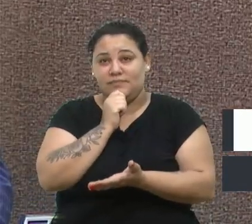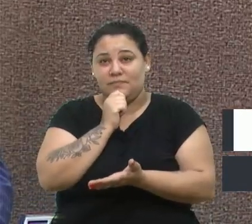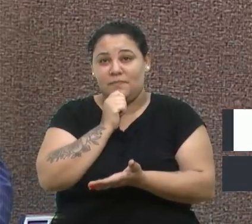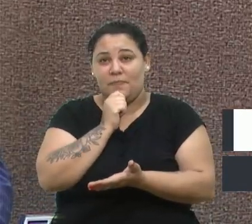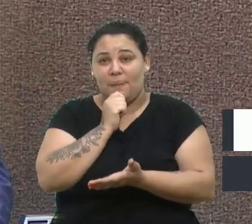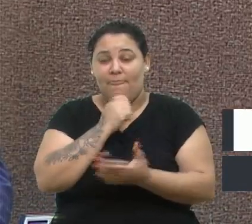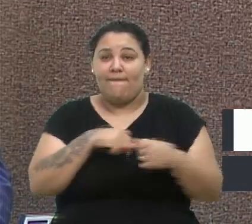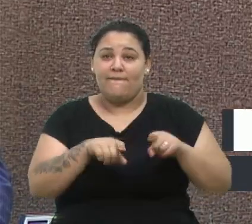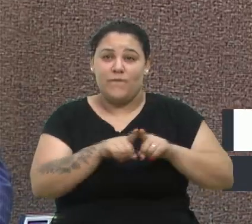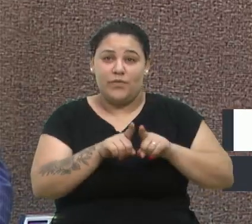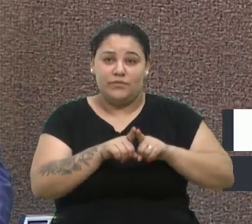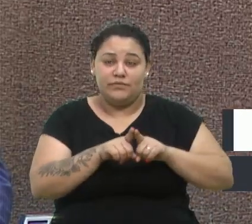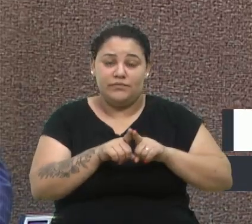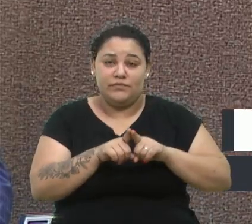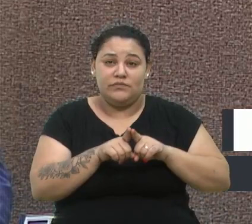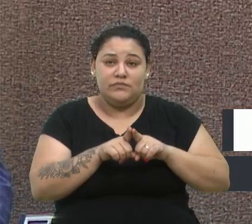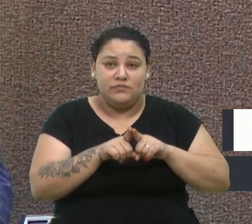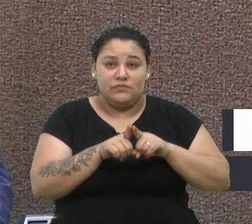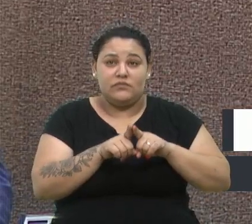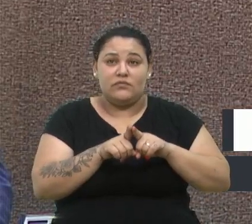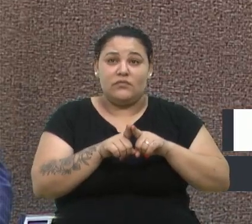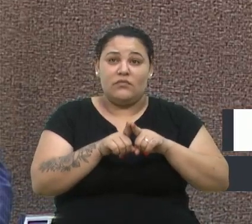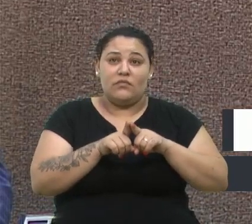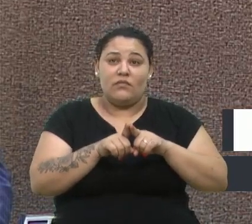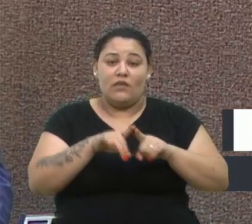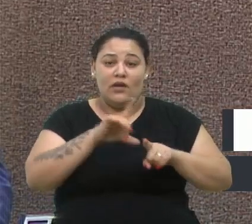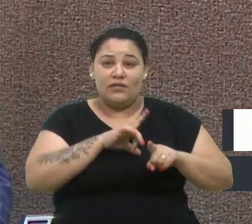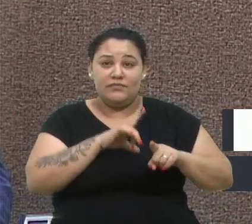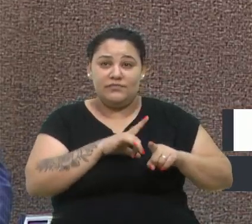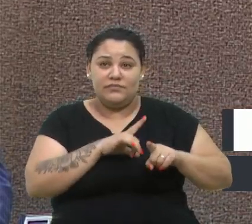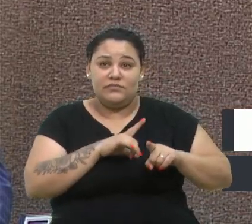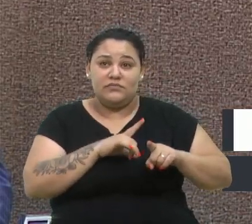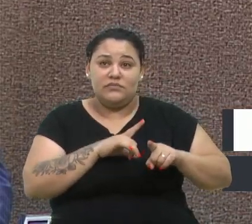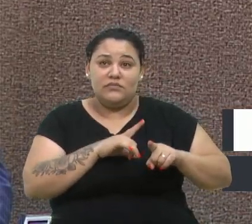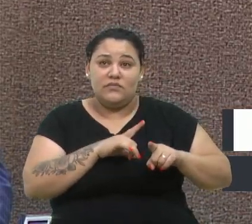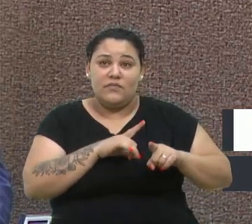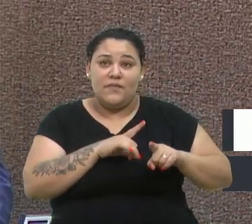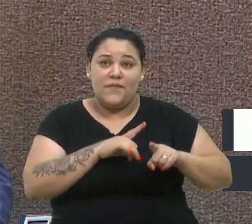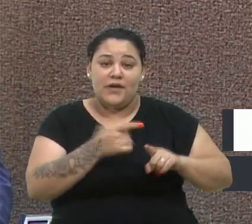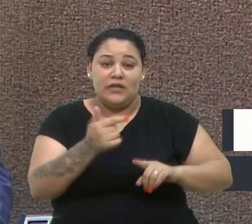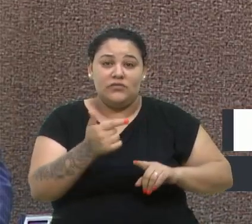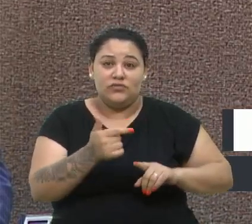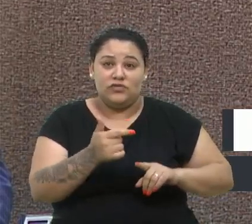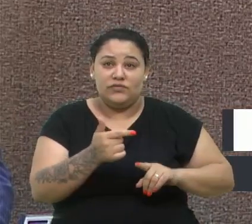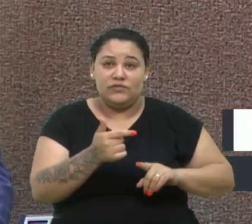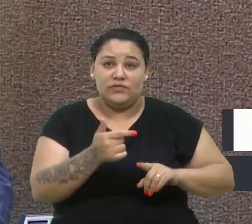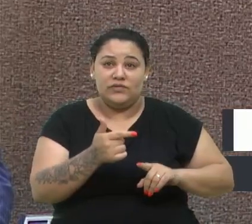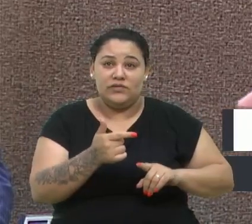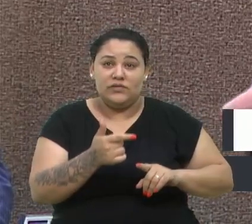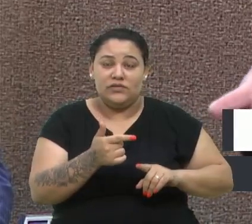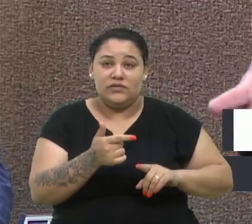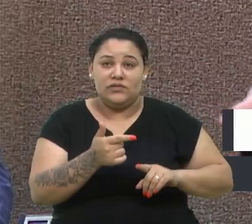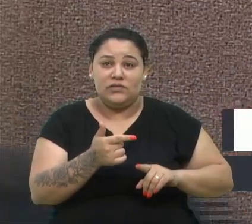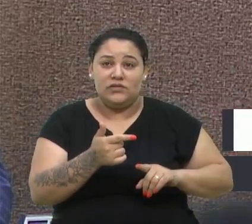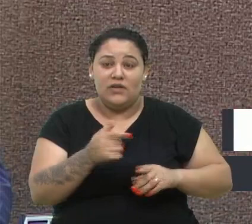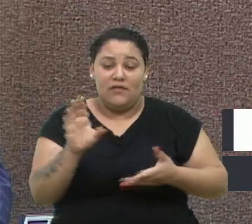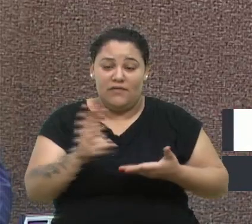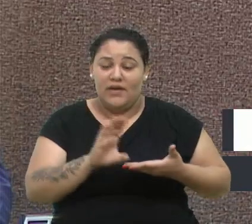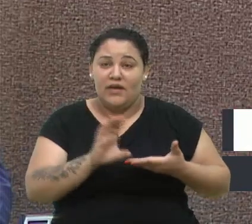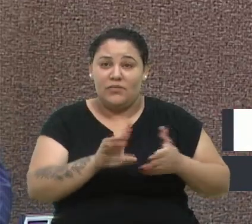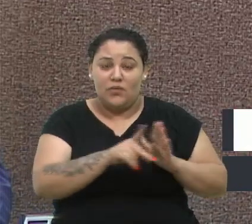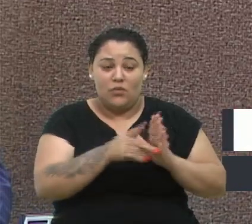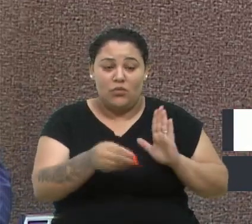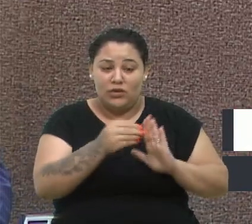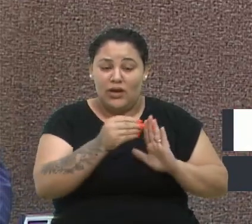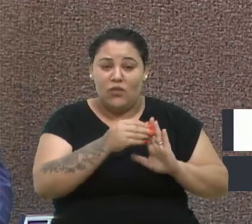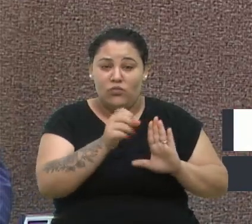inclusive, estão se dispondo a tirar do próprio bolso para, se não tiver recursos do município, colocar até o portão ali. Mas